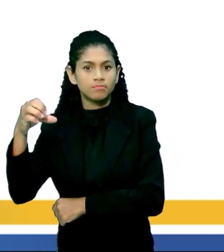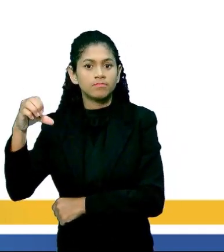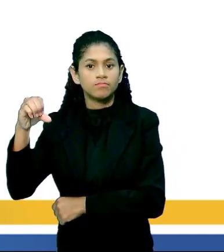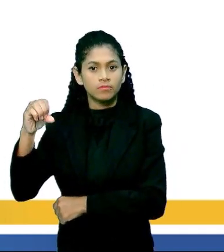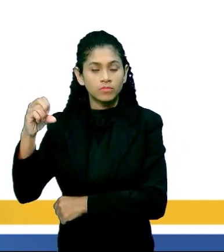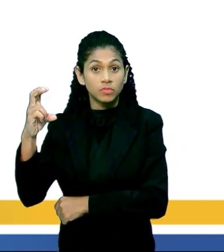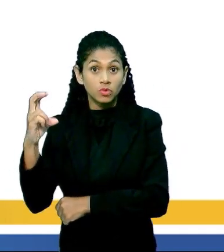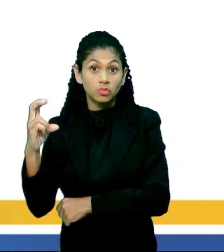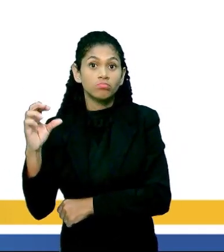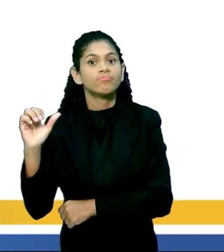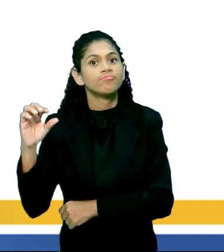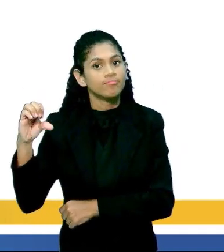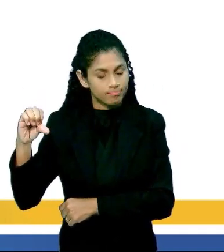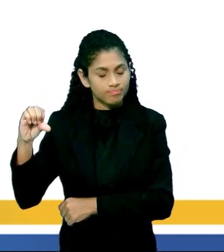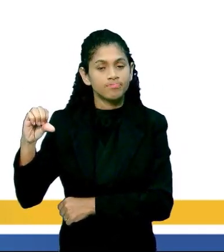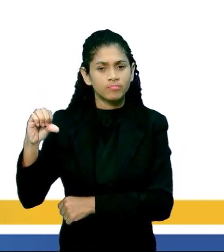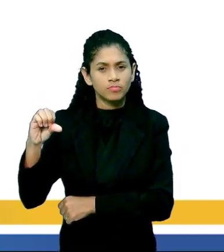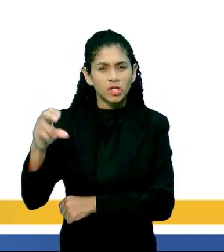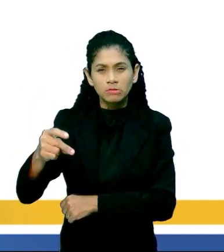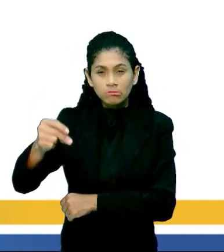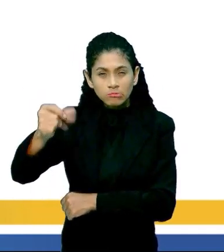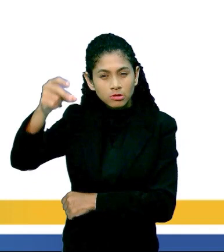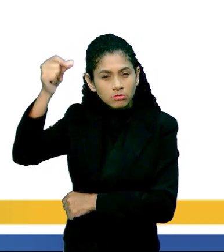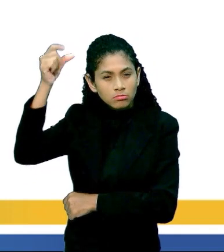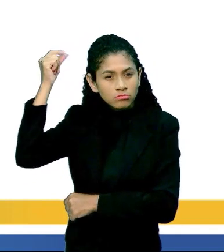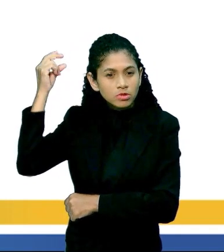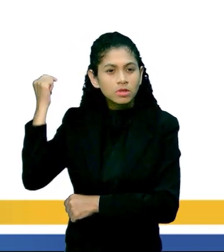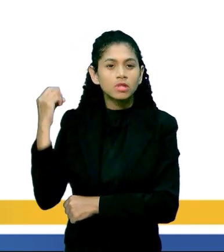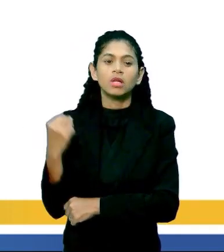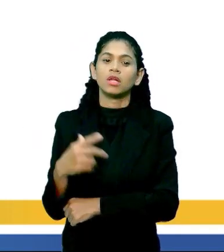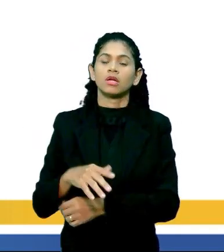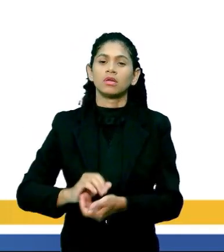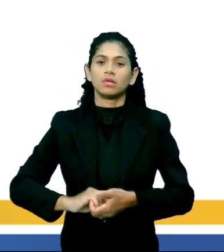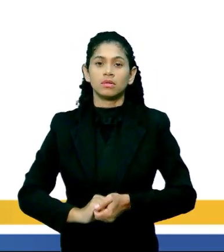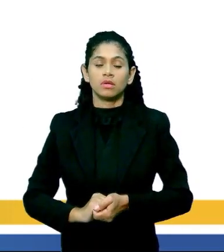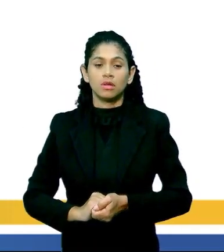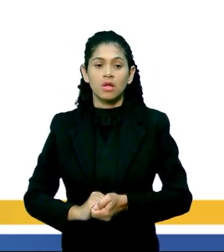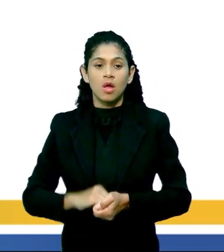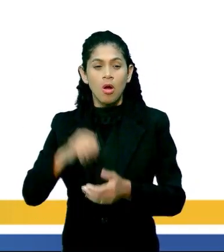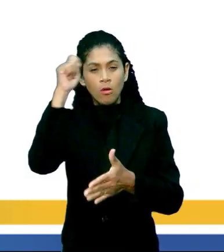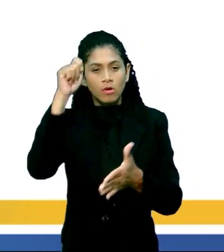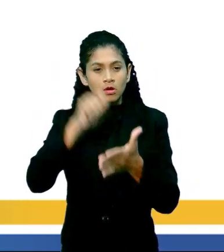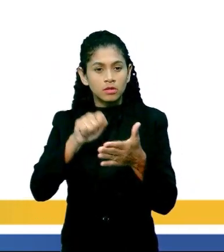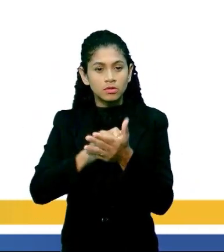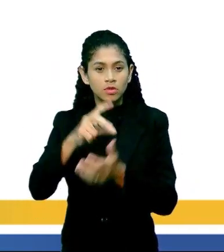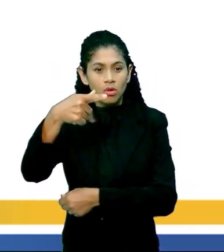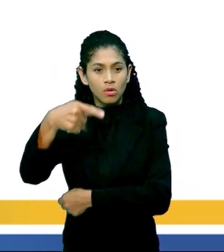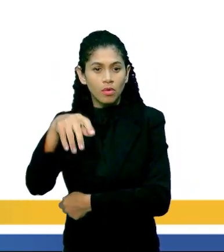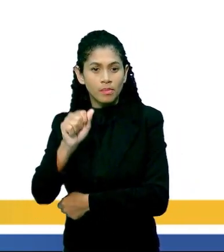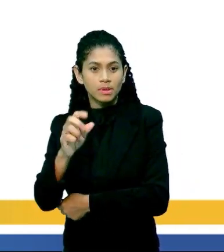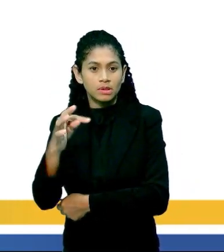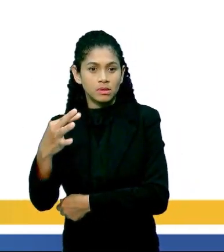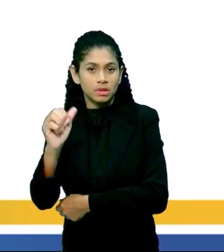bastante antiga, tá? O Patativa do Assaré é comum que a gente observe bastante aí nos